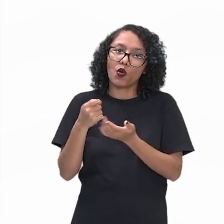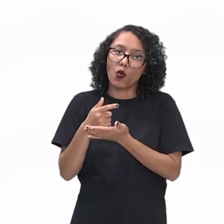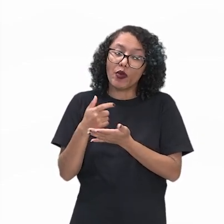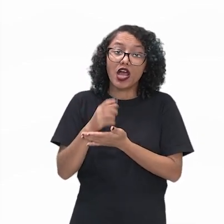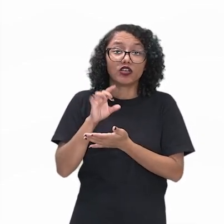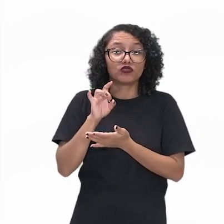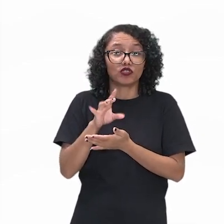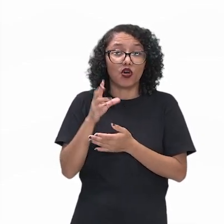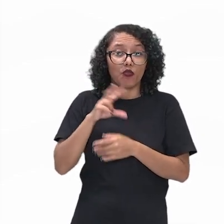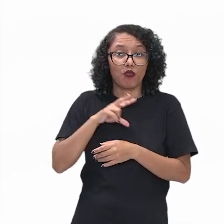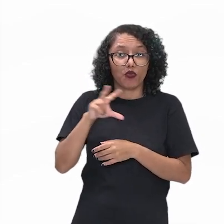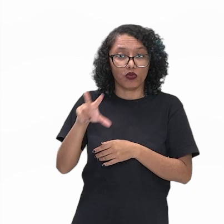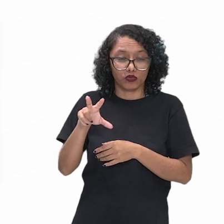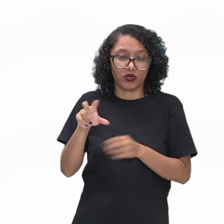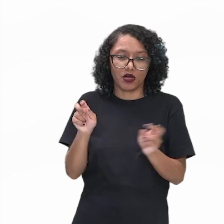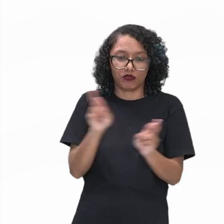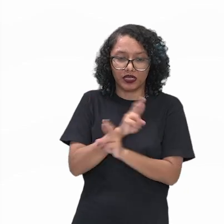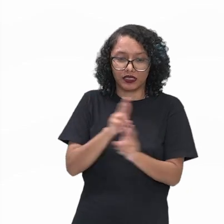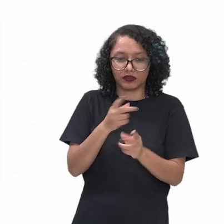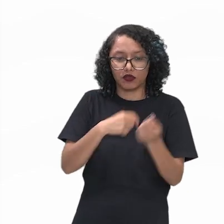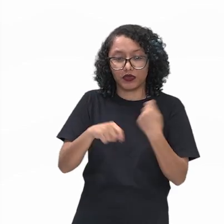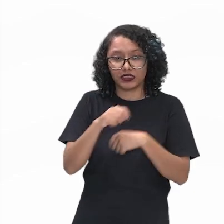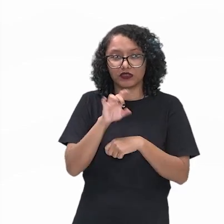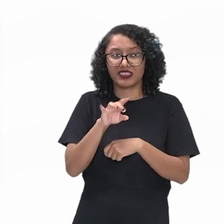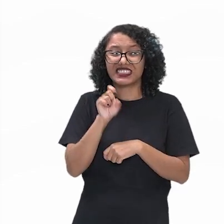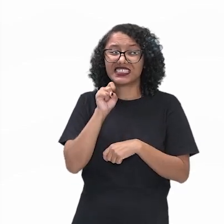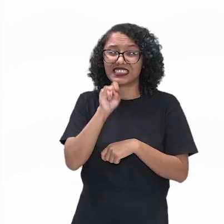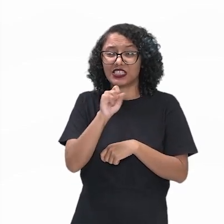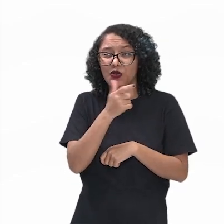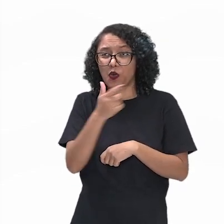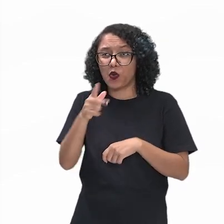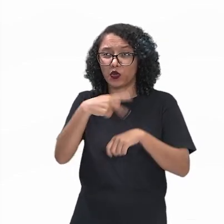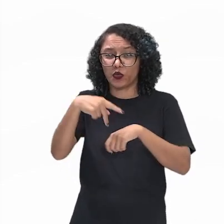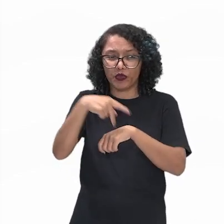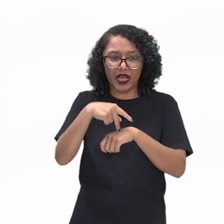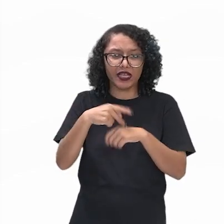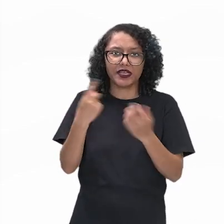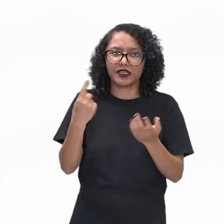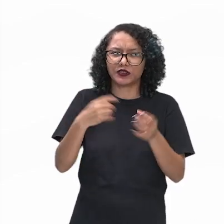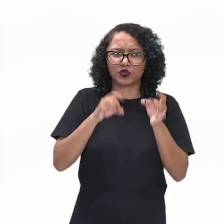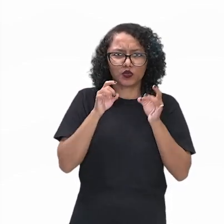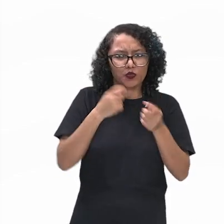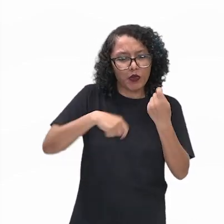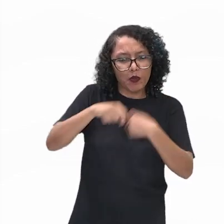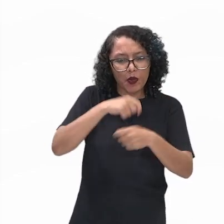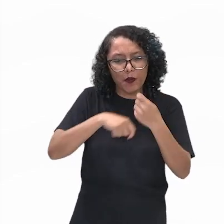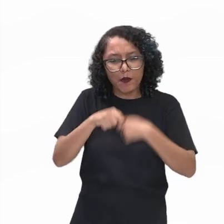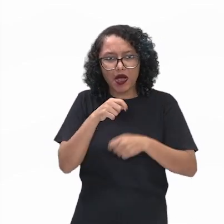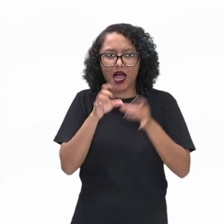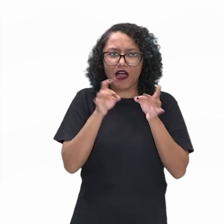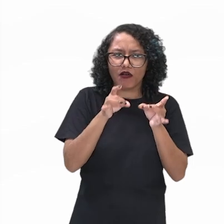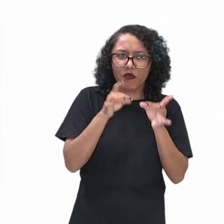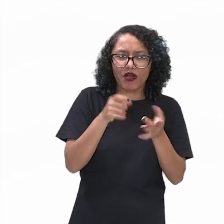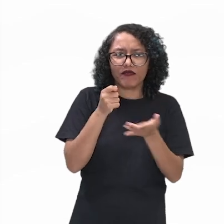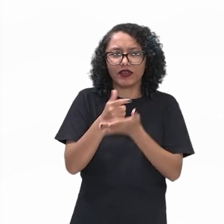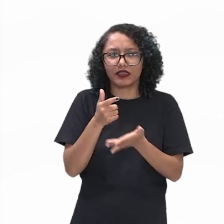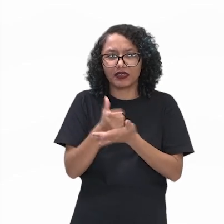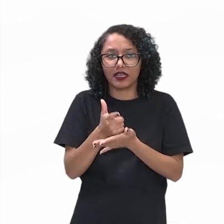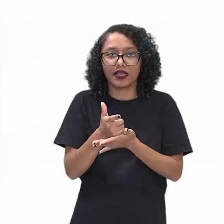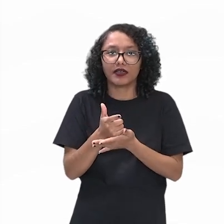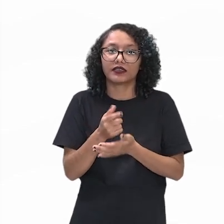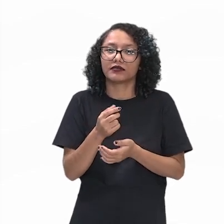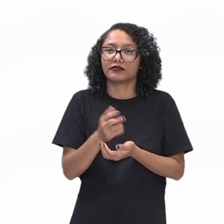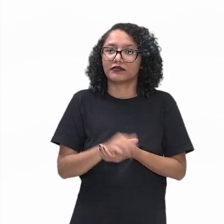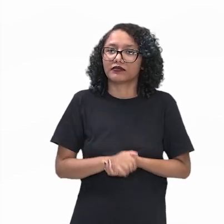Caso outra nação europeia viesse a fazer esse acordo comercial com o Brasil, haveria aí